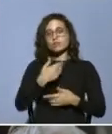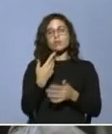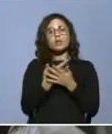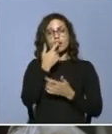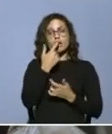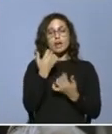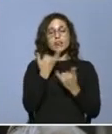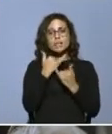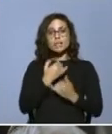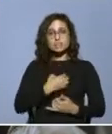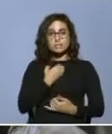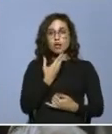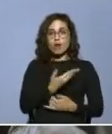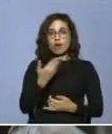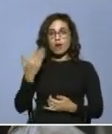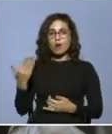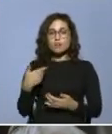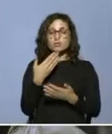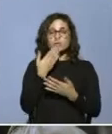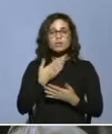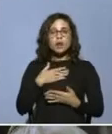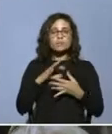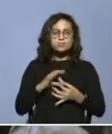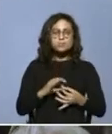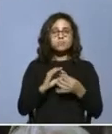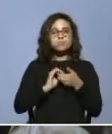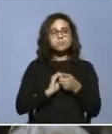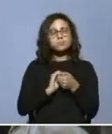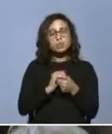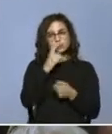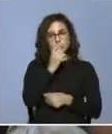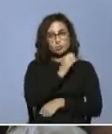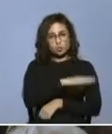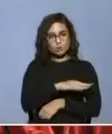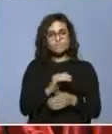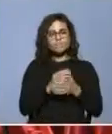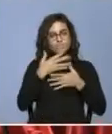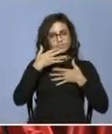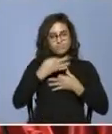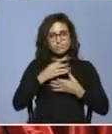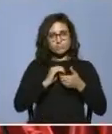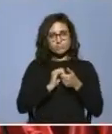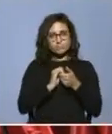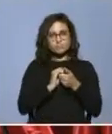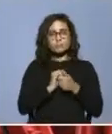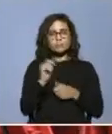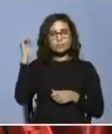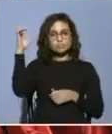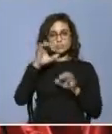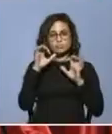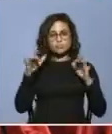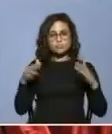os outros nos torne solidários com os mais pobres, oremos. Iluminai, Senhor, a terra inteira.